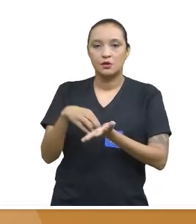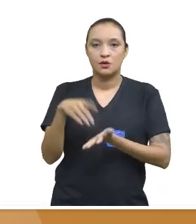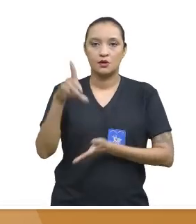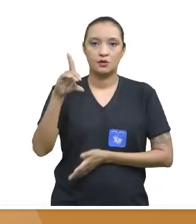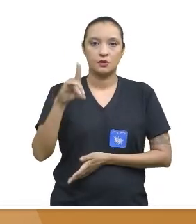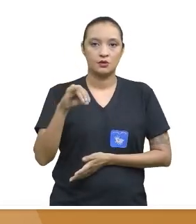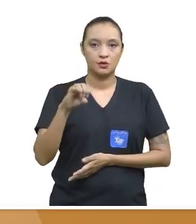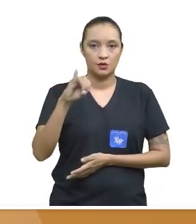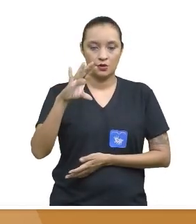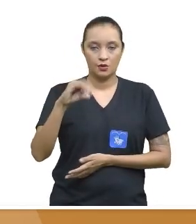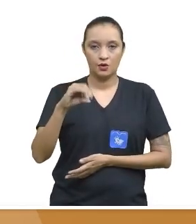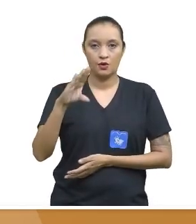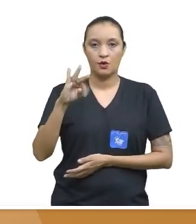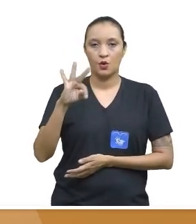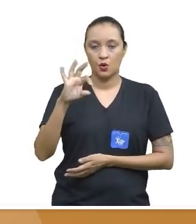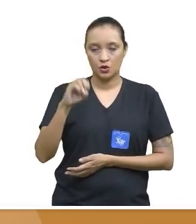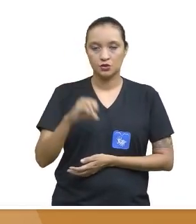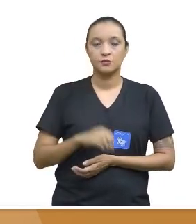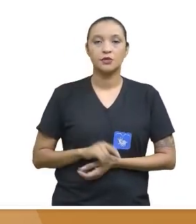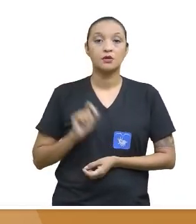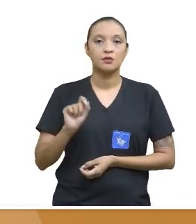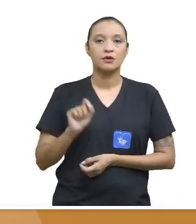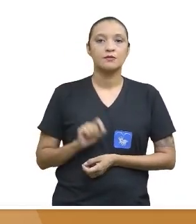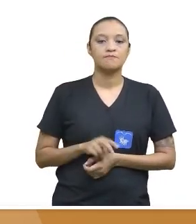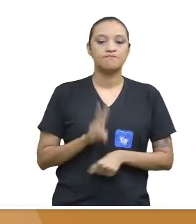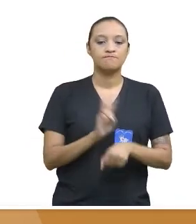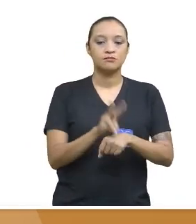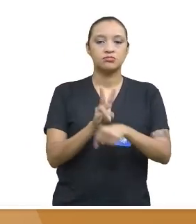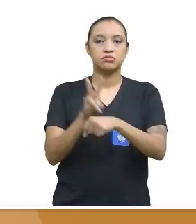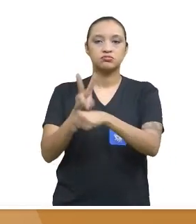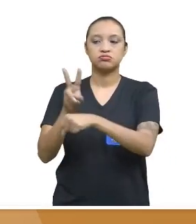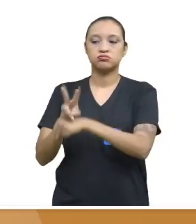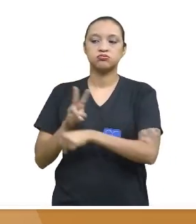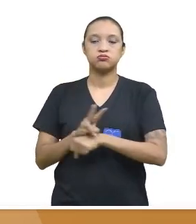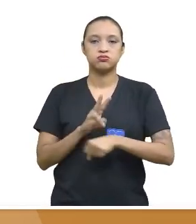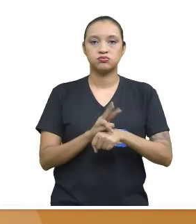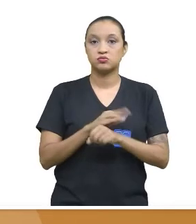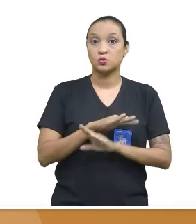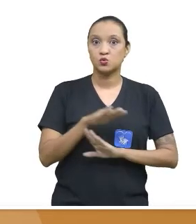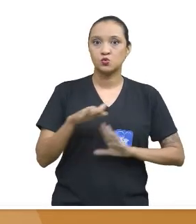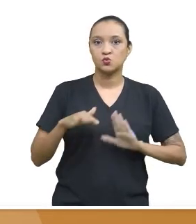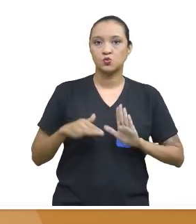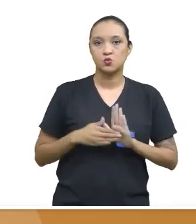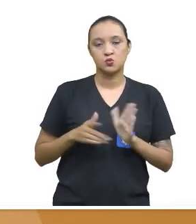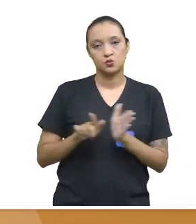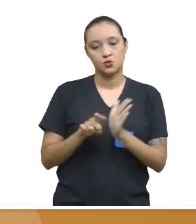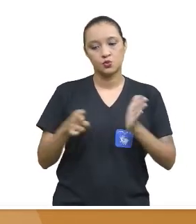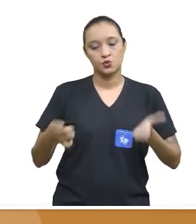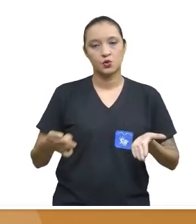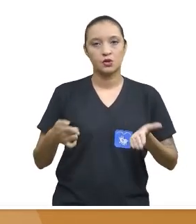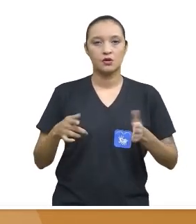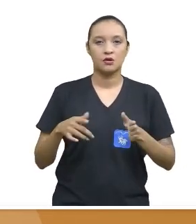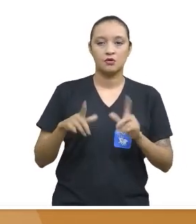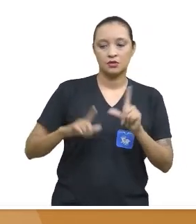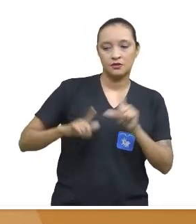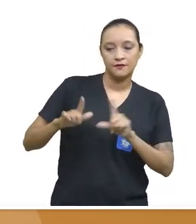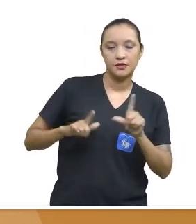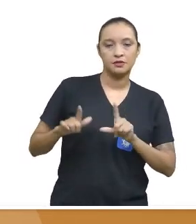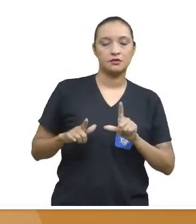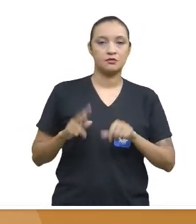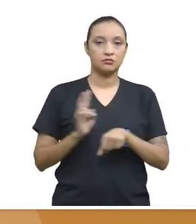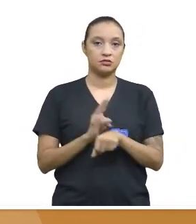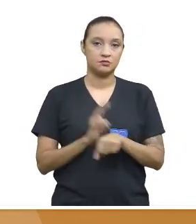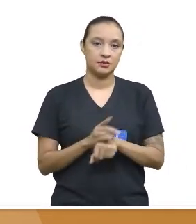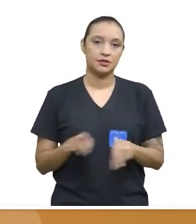de fiscalizar tudo que era produzido para ser divulgado à população. Ainda vai ter o ato